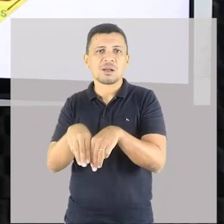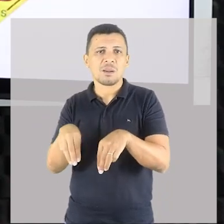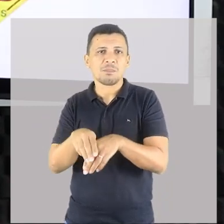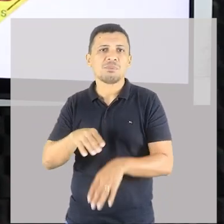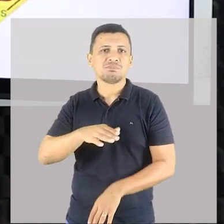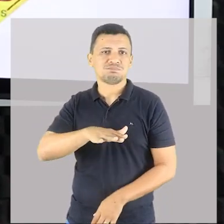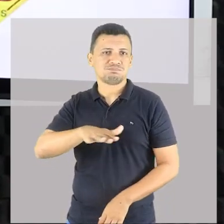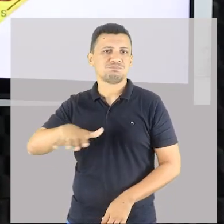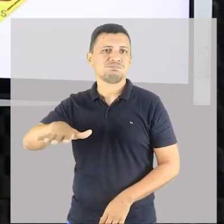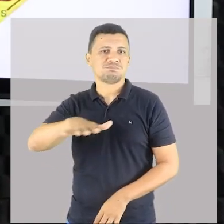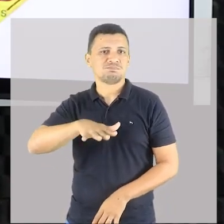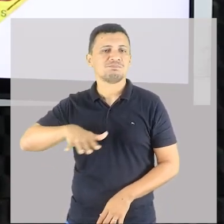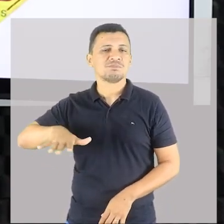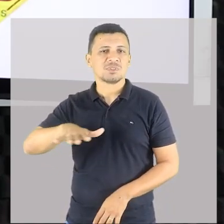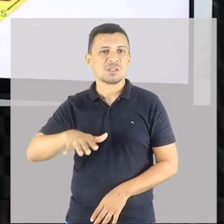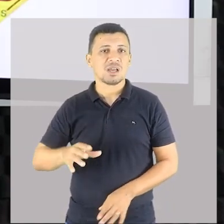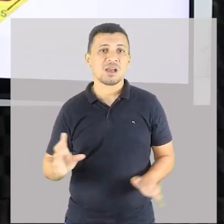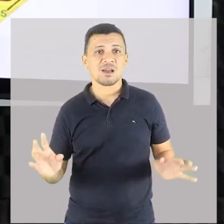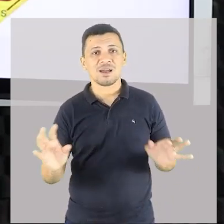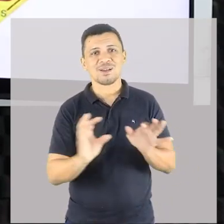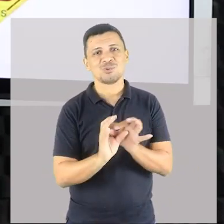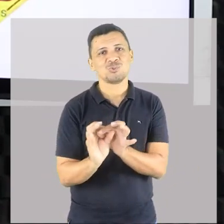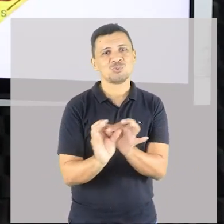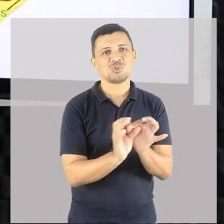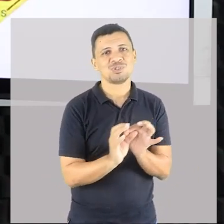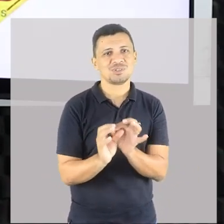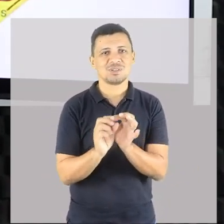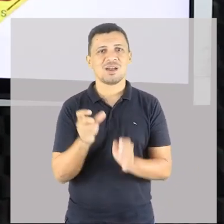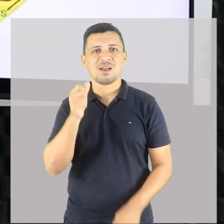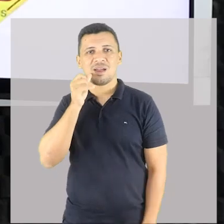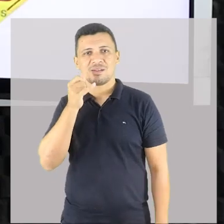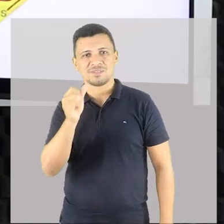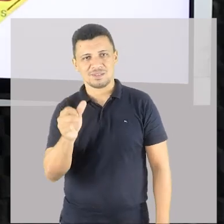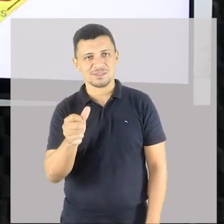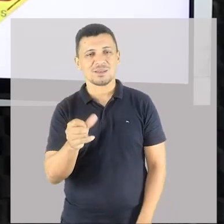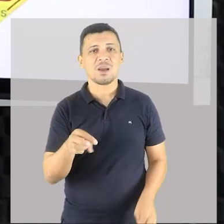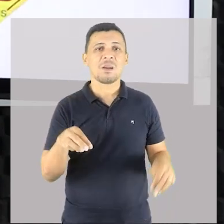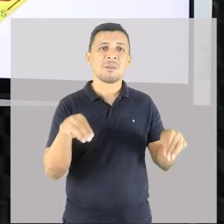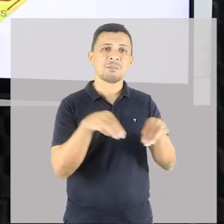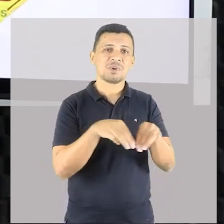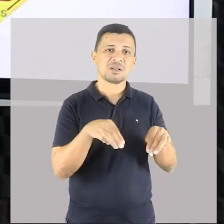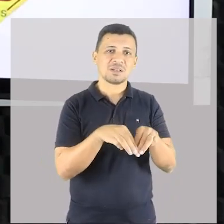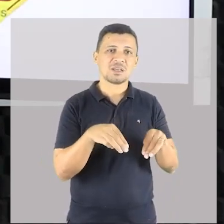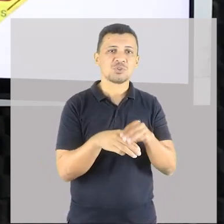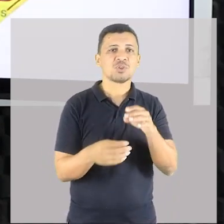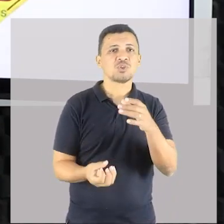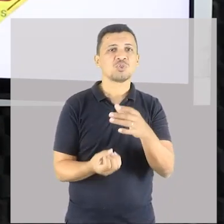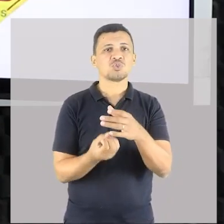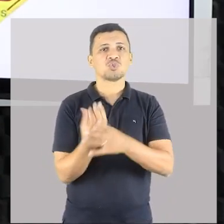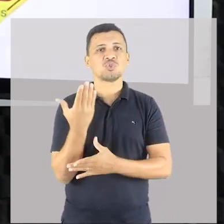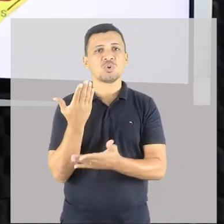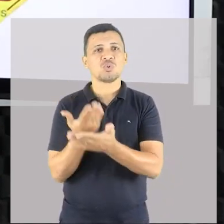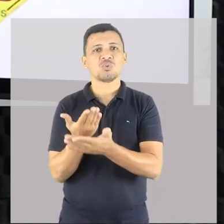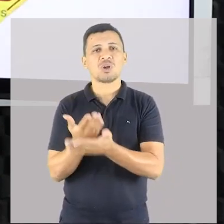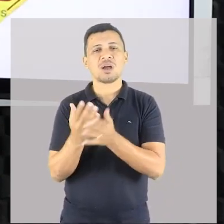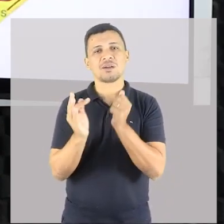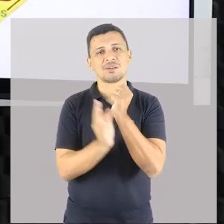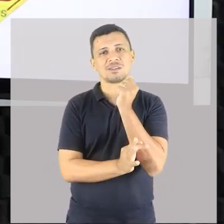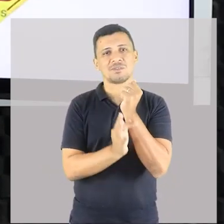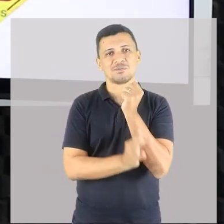Aí nós unimos a eletricidade com o magnetismo em um só campo da física, chamado